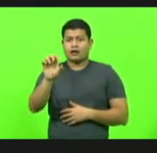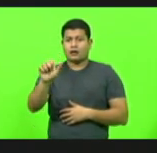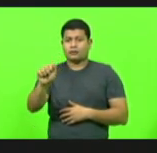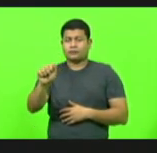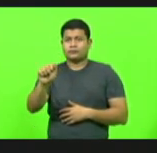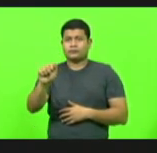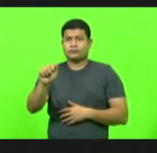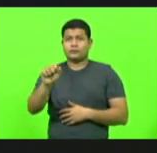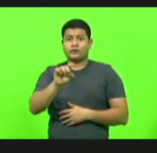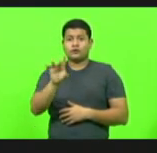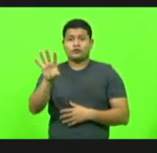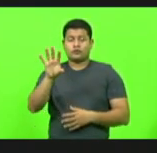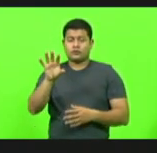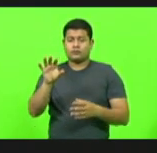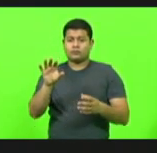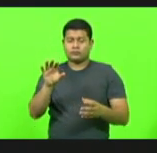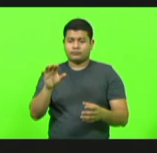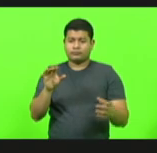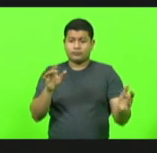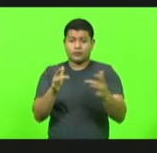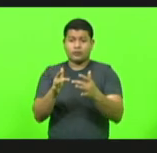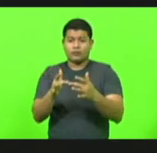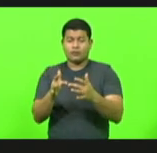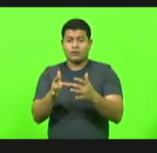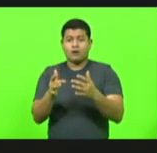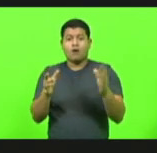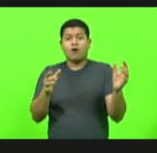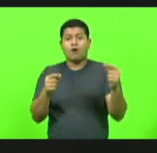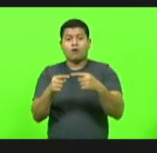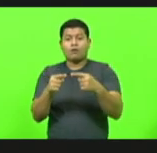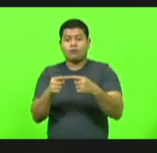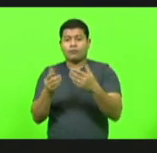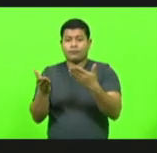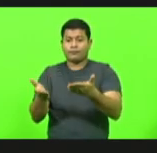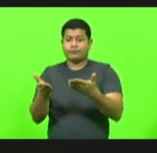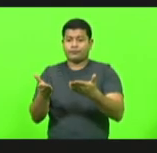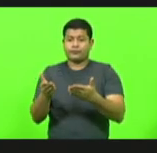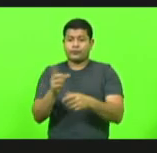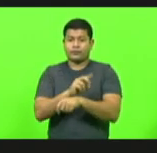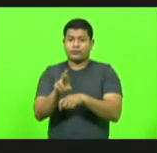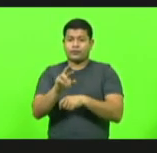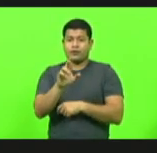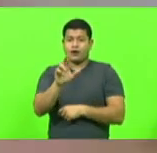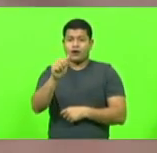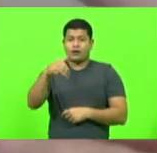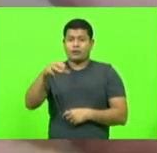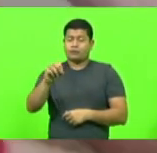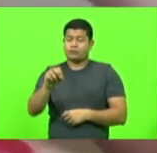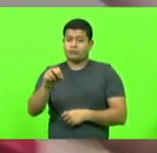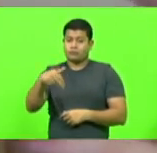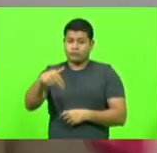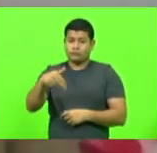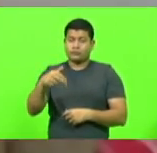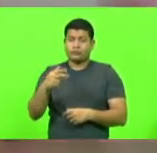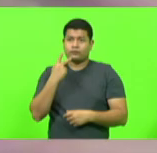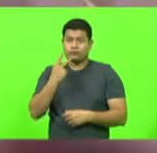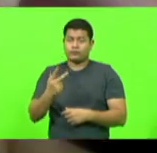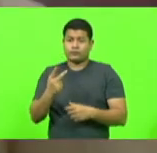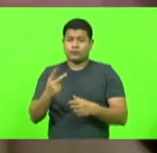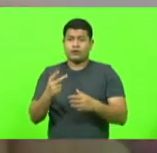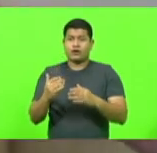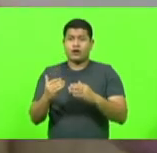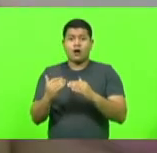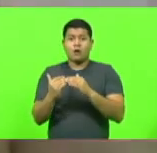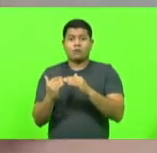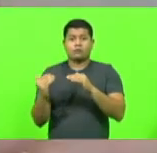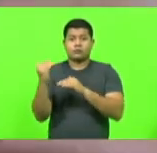Só para complementar o que o Dr. Ramon falou, né? Quem sabe aumentar o teto do SUS, mas quando a gente aumenta o teto do SUS,